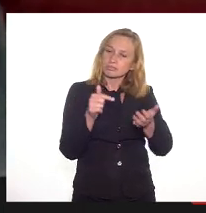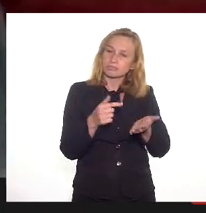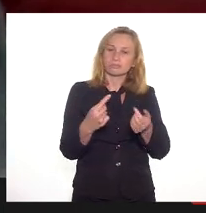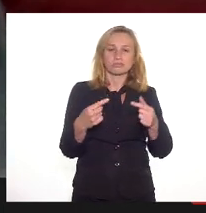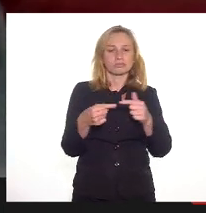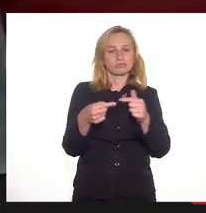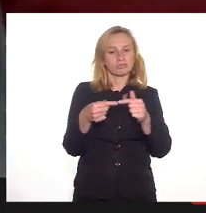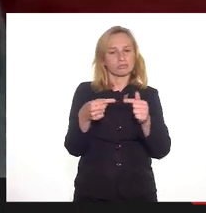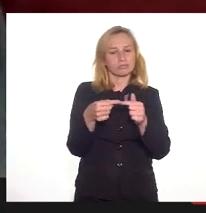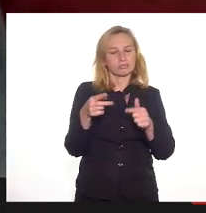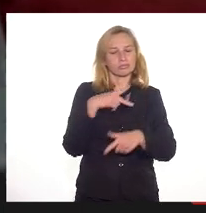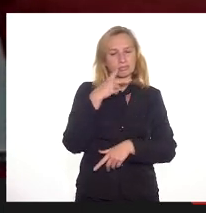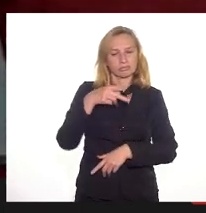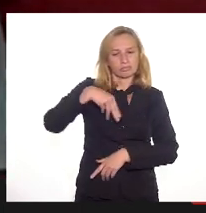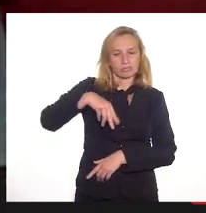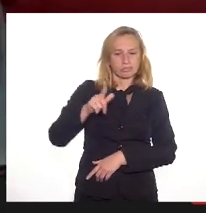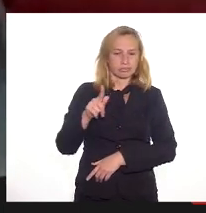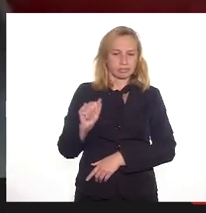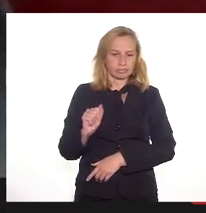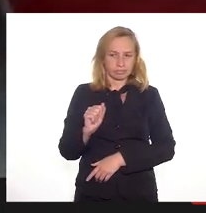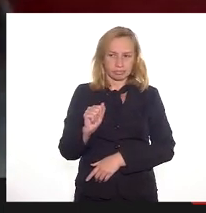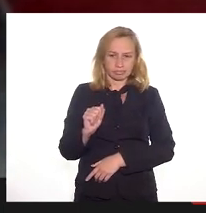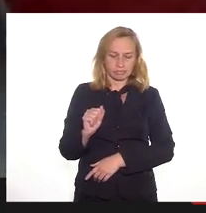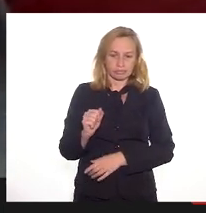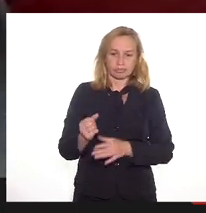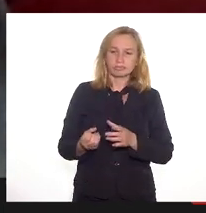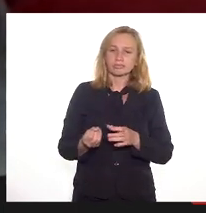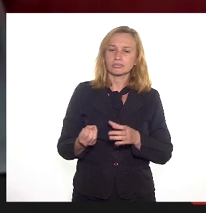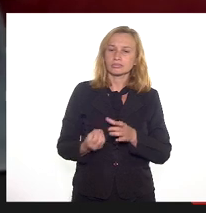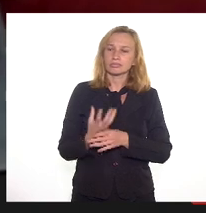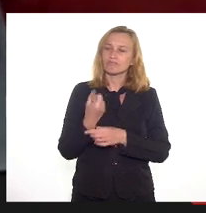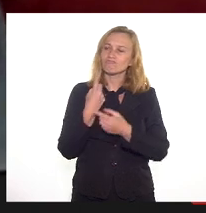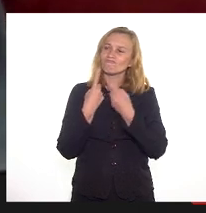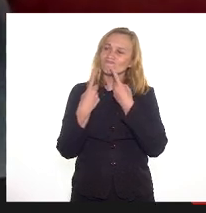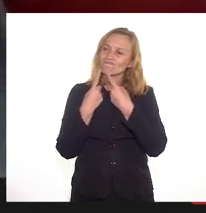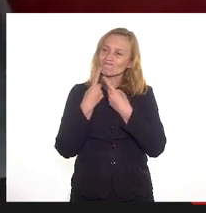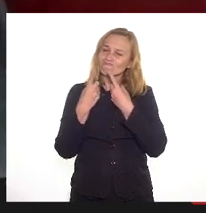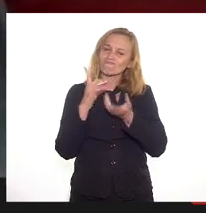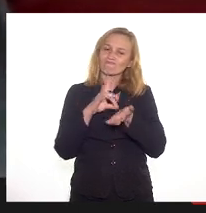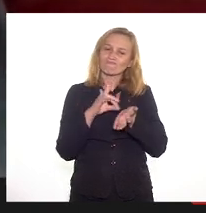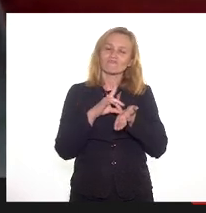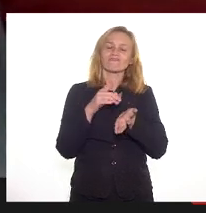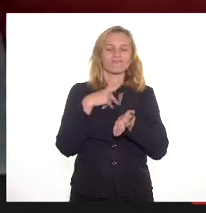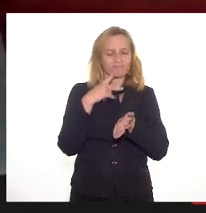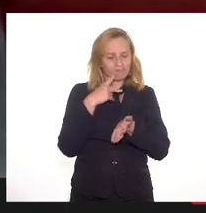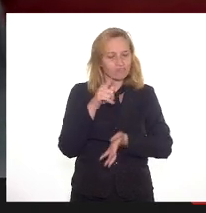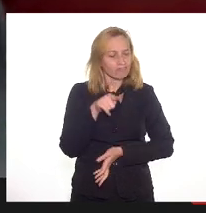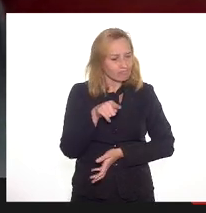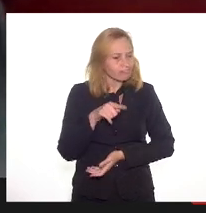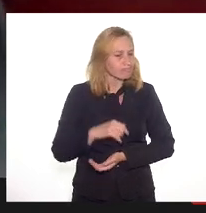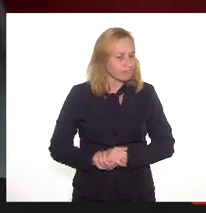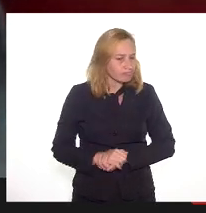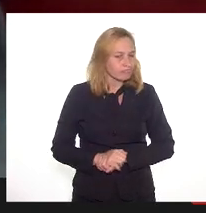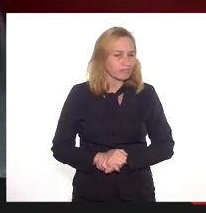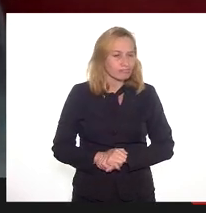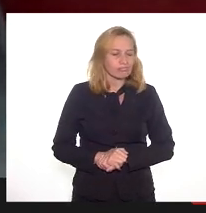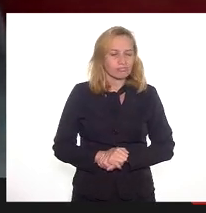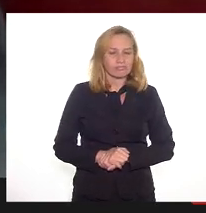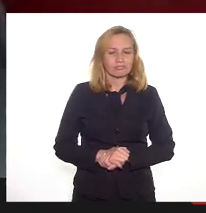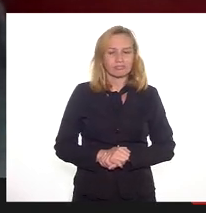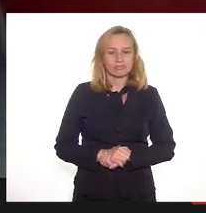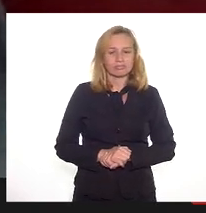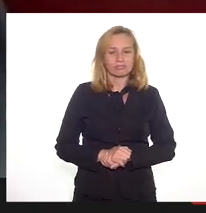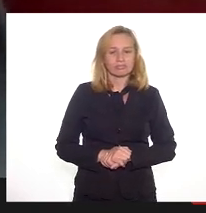no sentido de construir realmente um diálogo permanente. Eu falei isso, eu defendi isso também. Acho